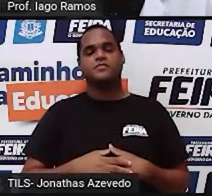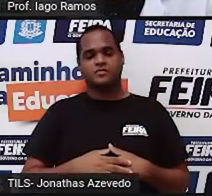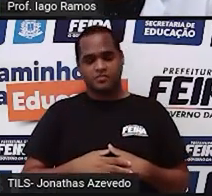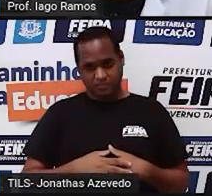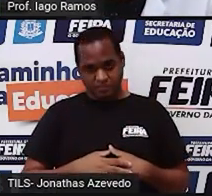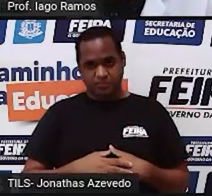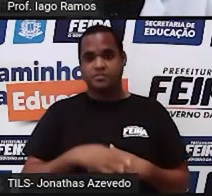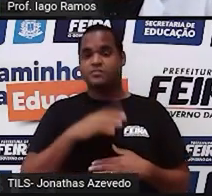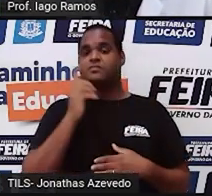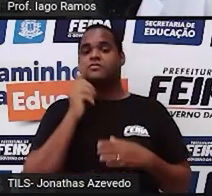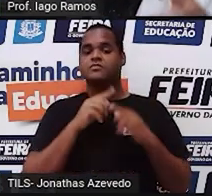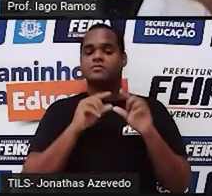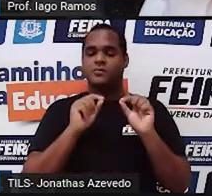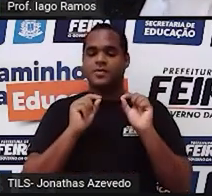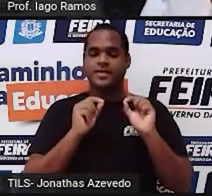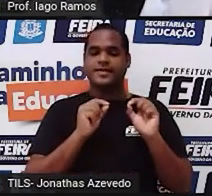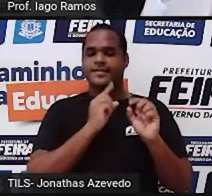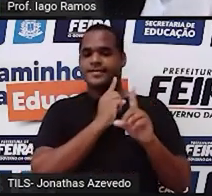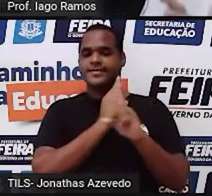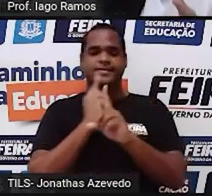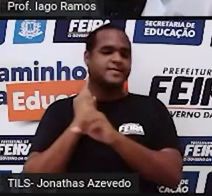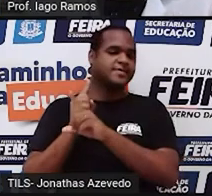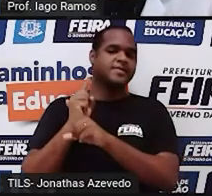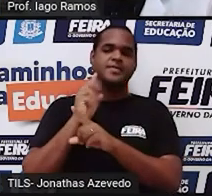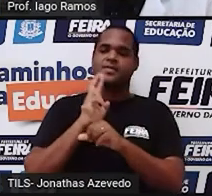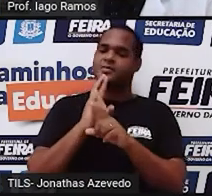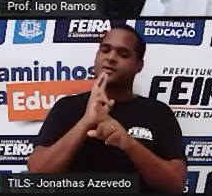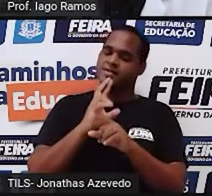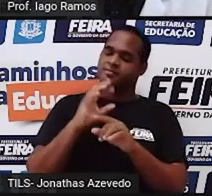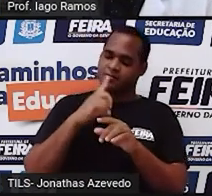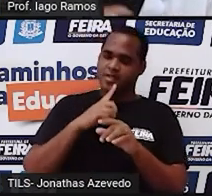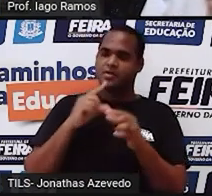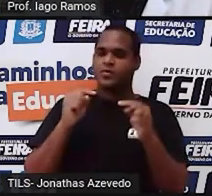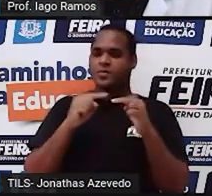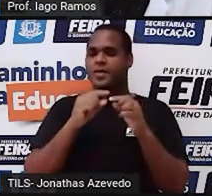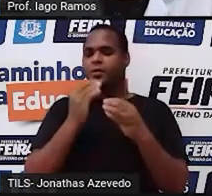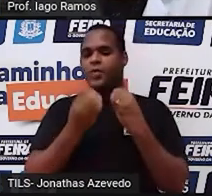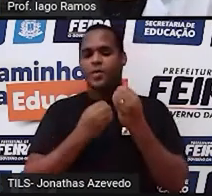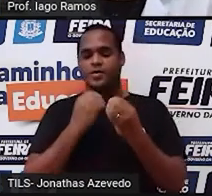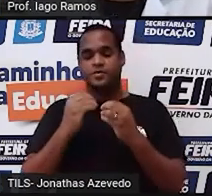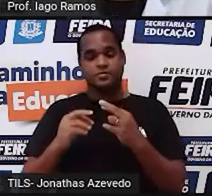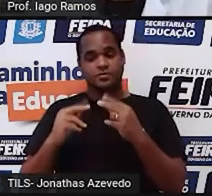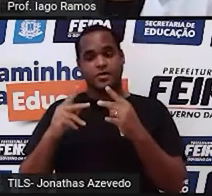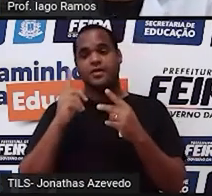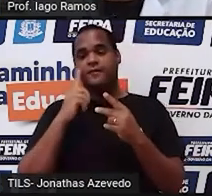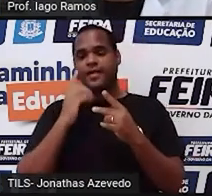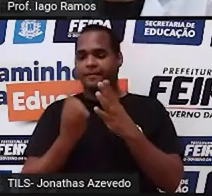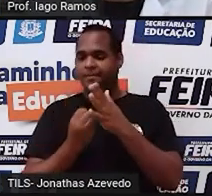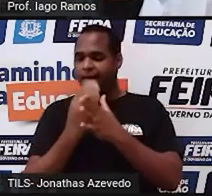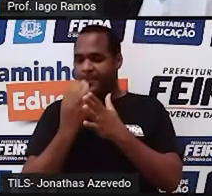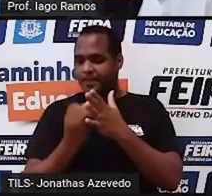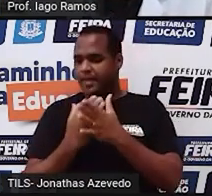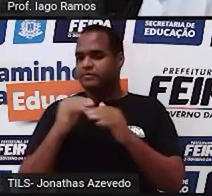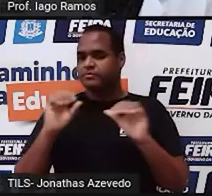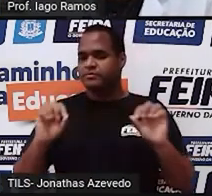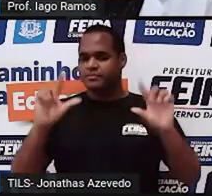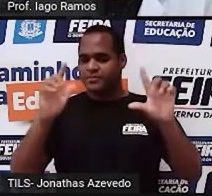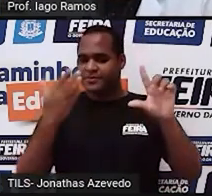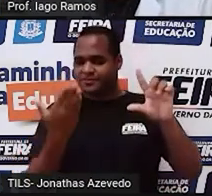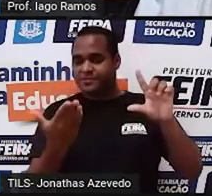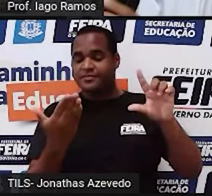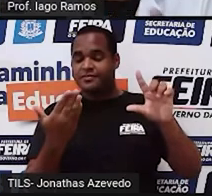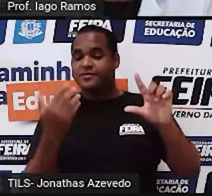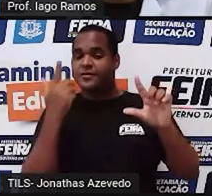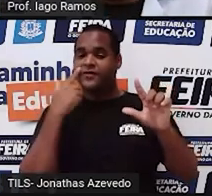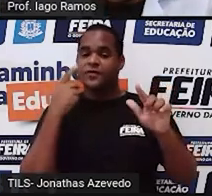os resultados de algumas raízes quadradas e vão aparecer na próxima tela e a gente